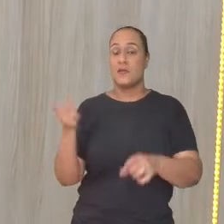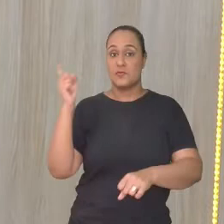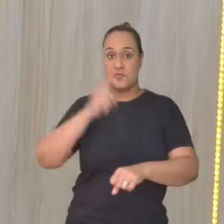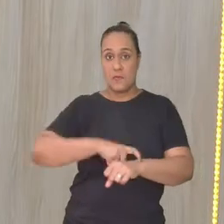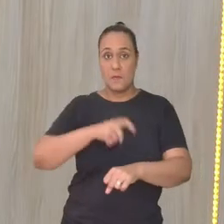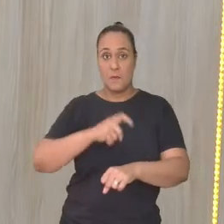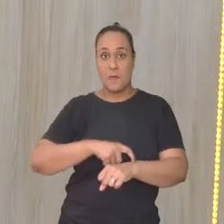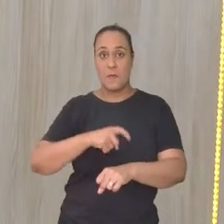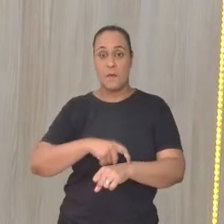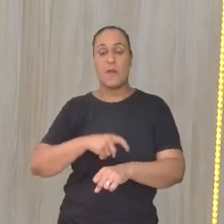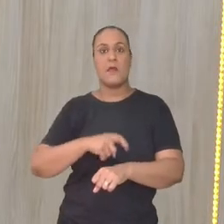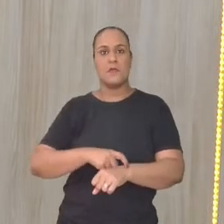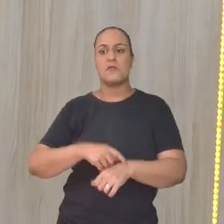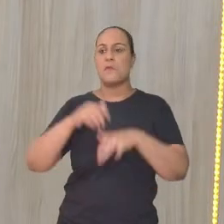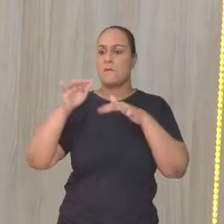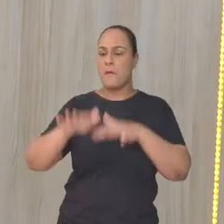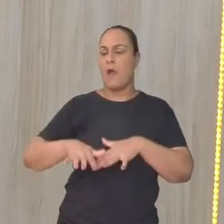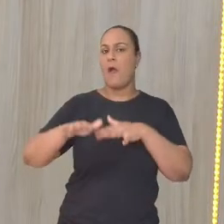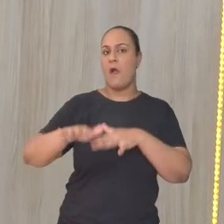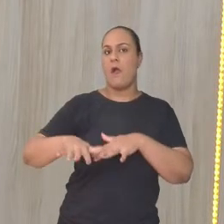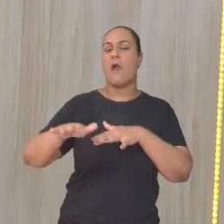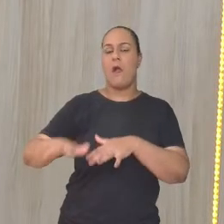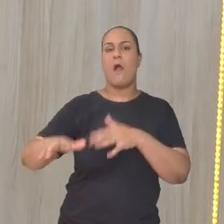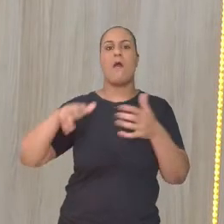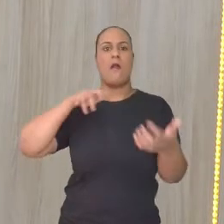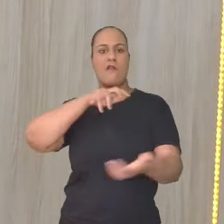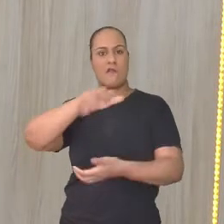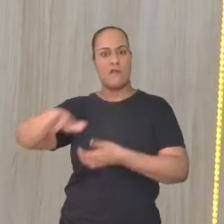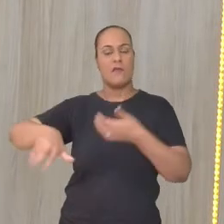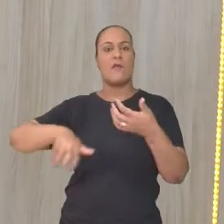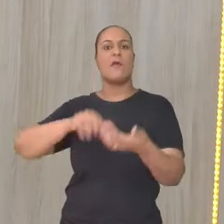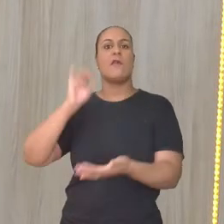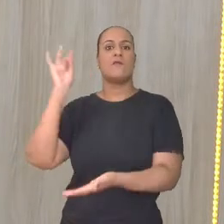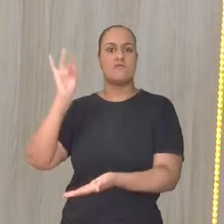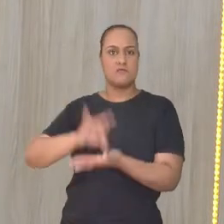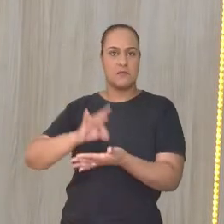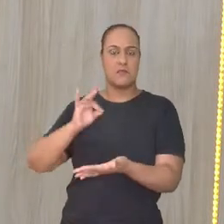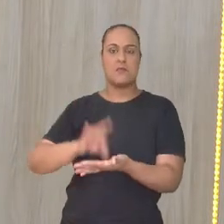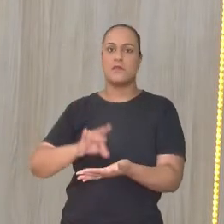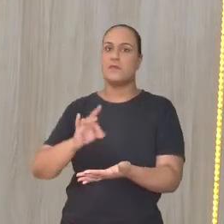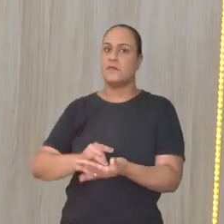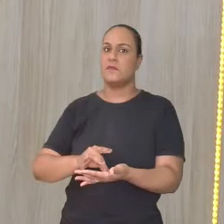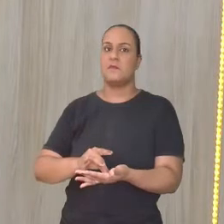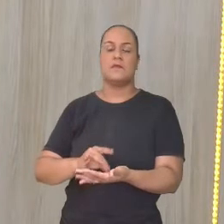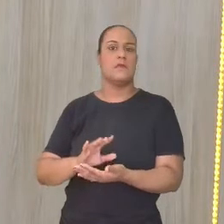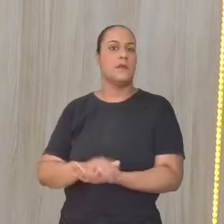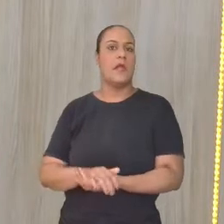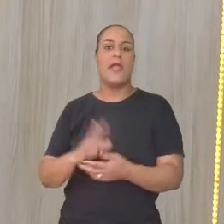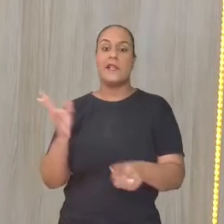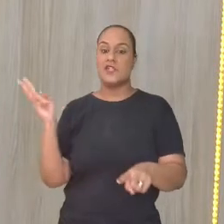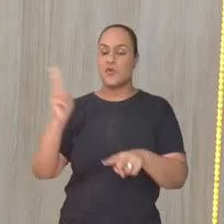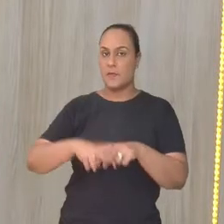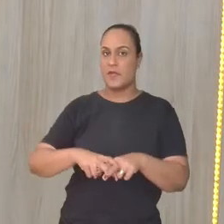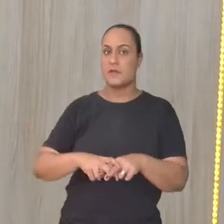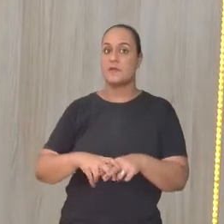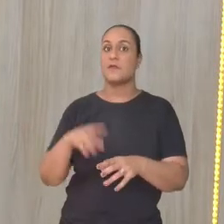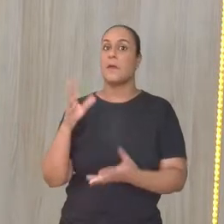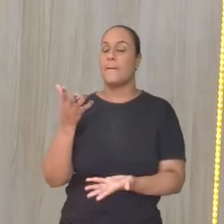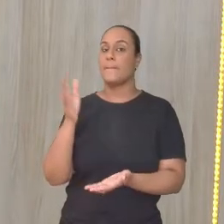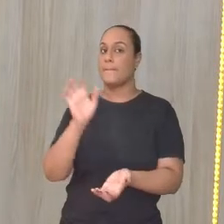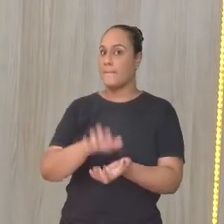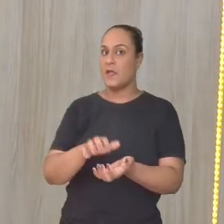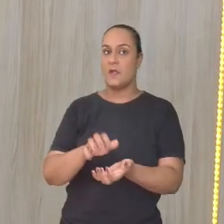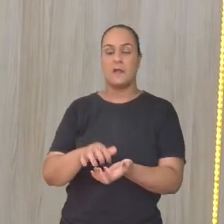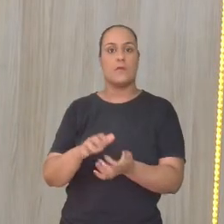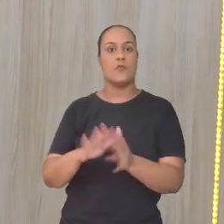de eclodir mesmo a revolução, né, a rebelião, eles eram pegos. E Pernambuco não